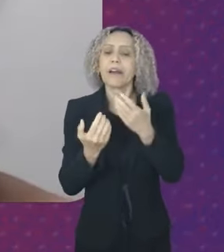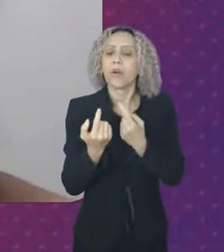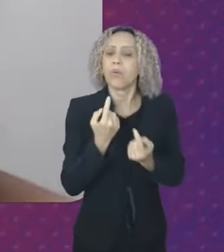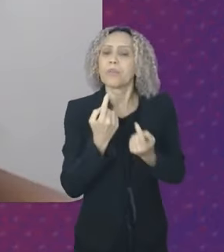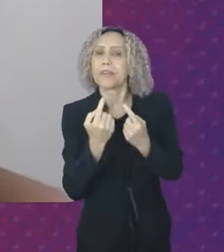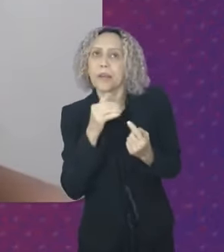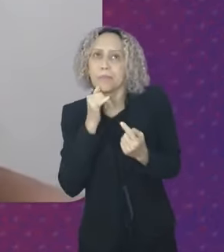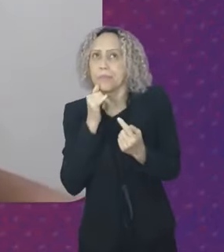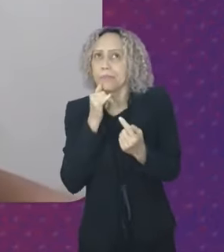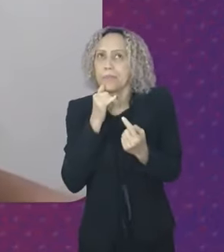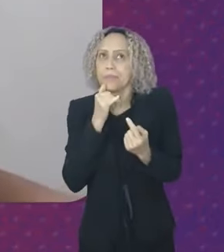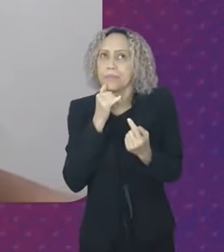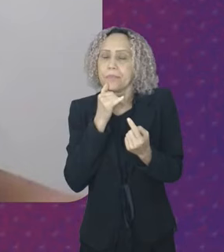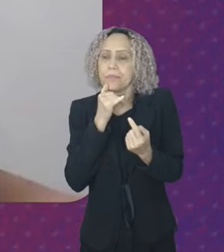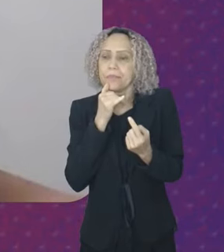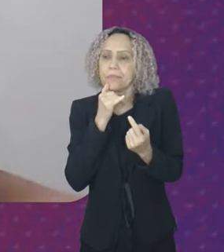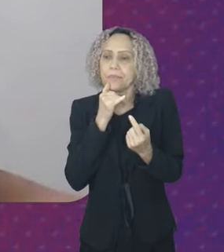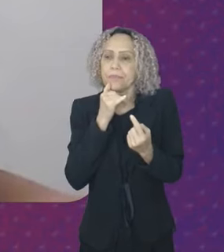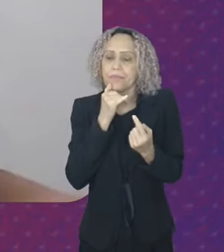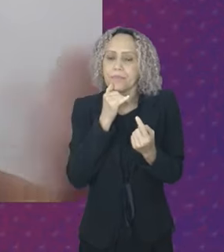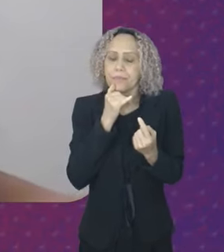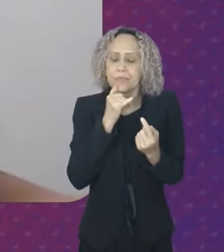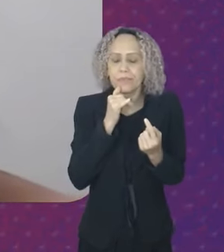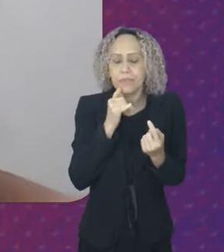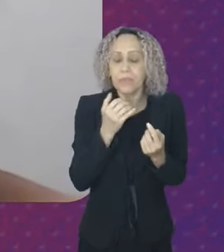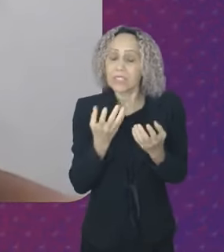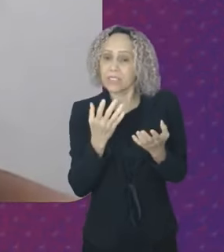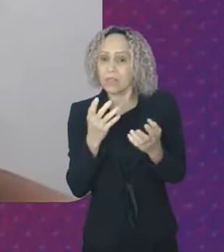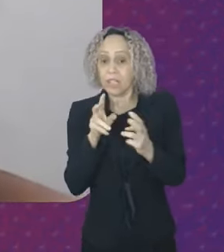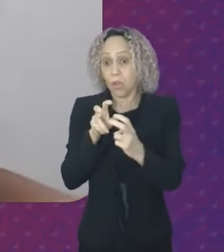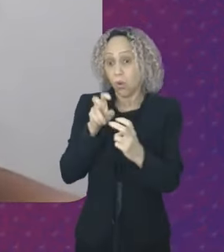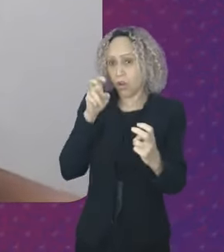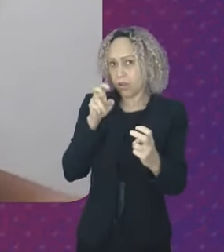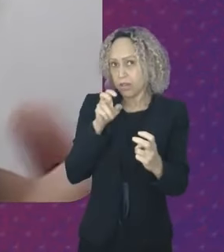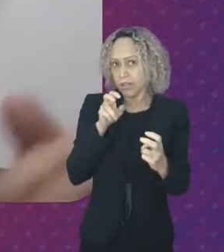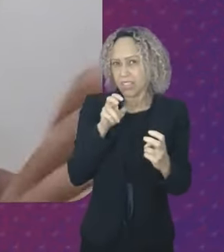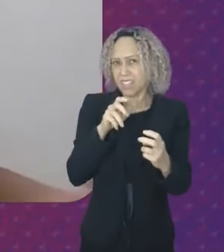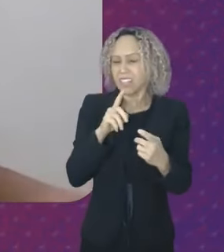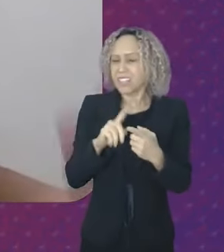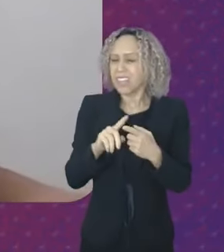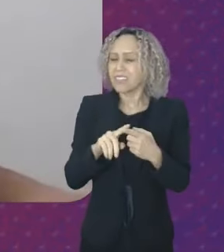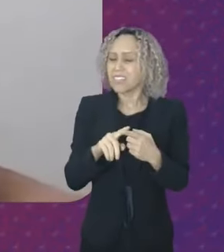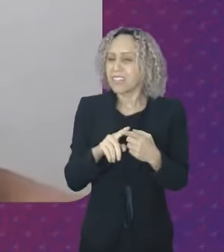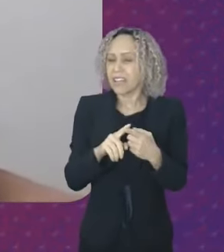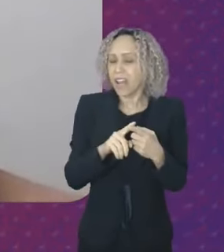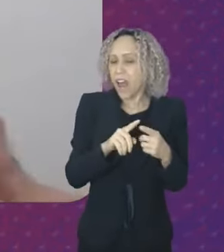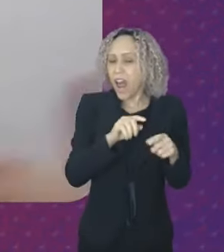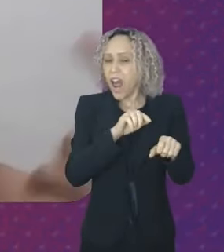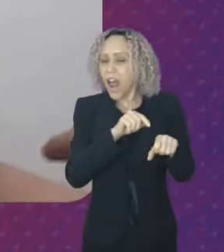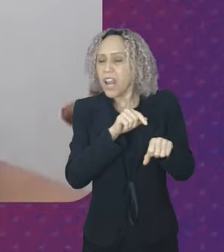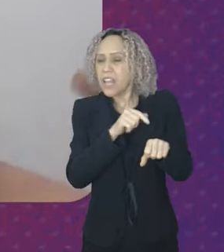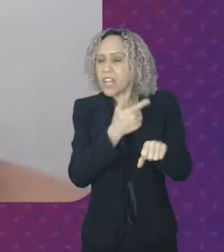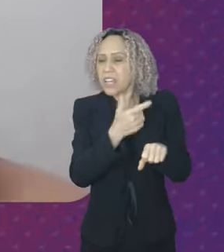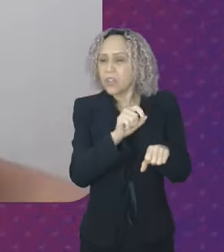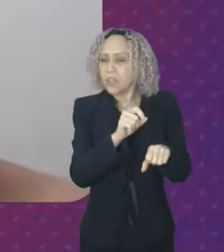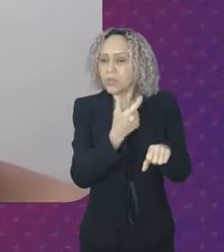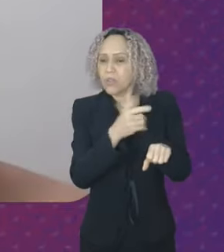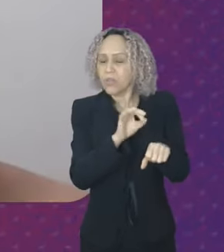que a partir do início de 2020 ali, né, com a pandemia, isso aumentou